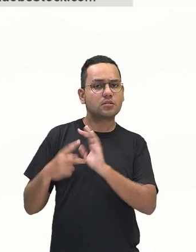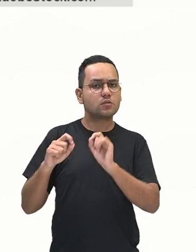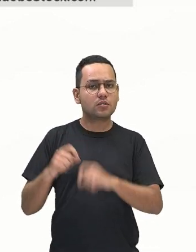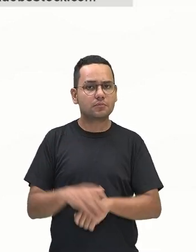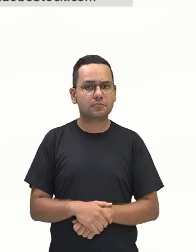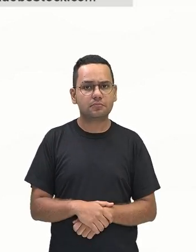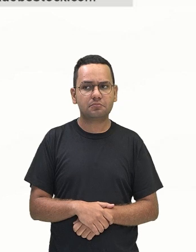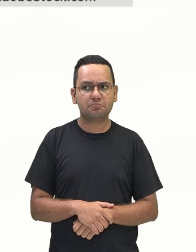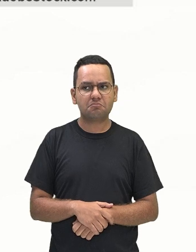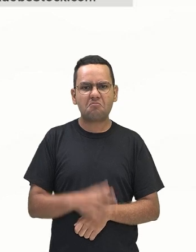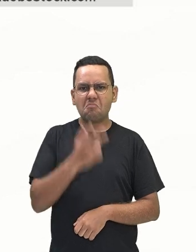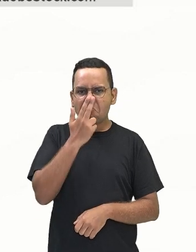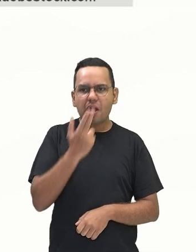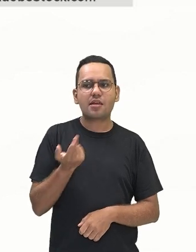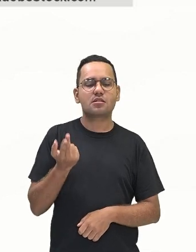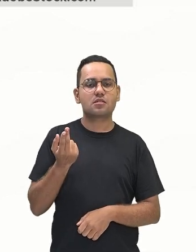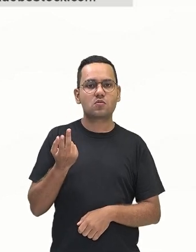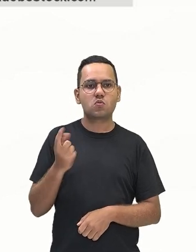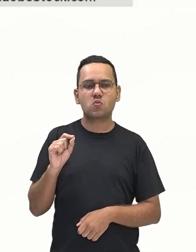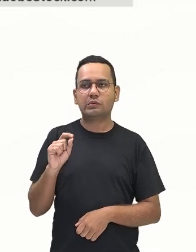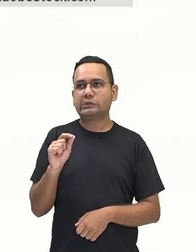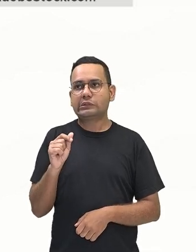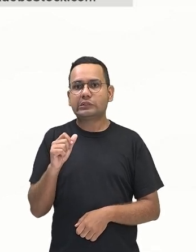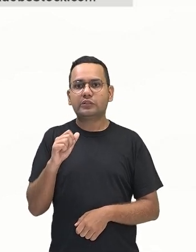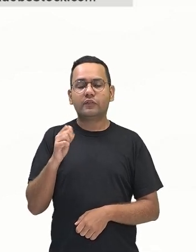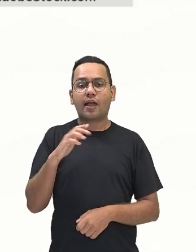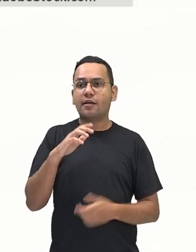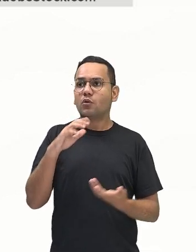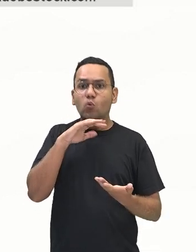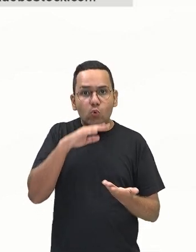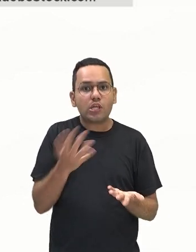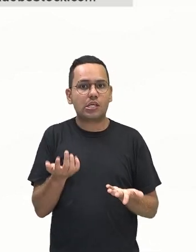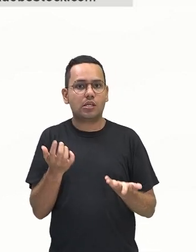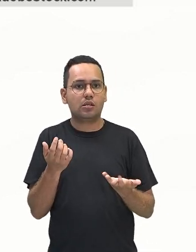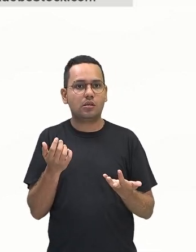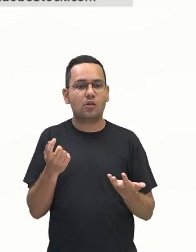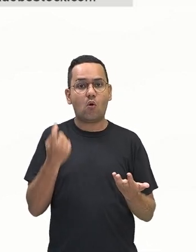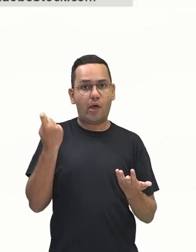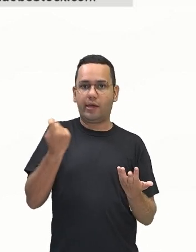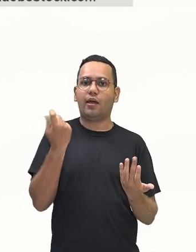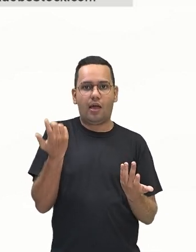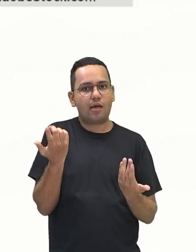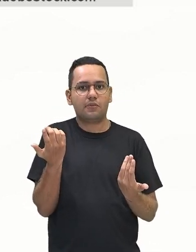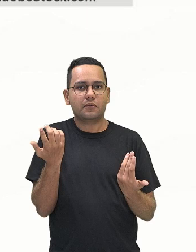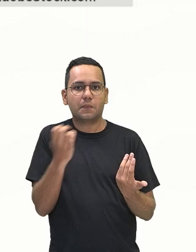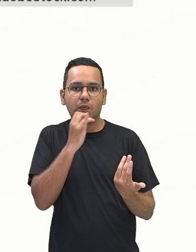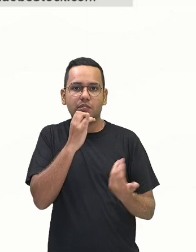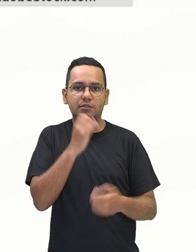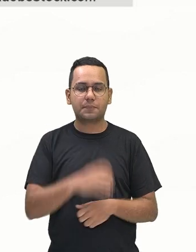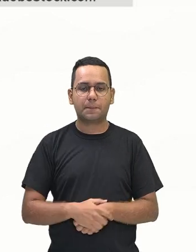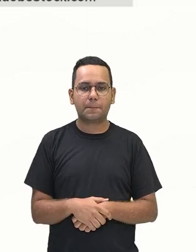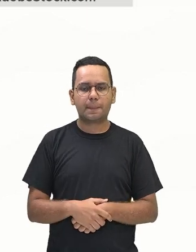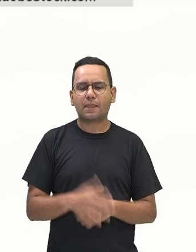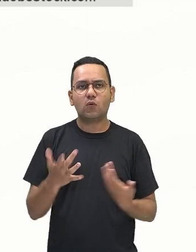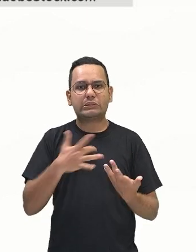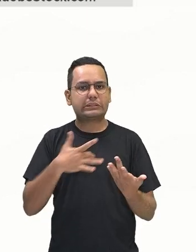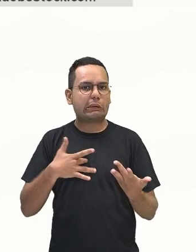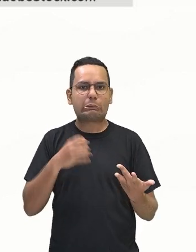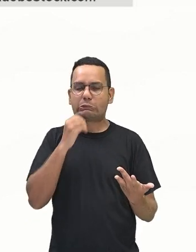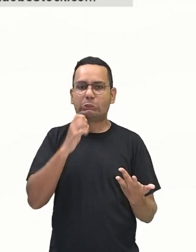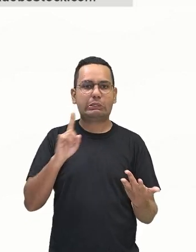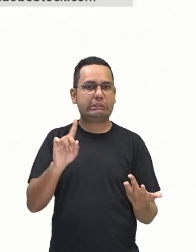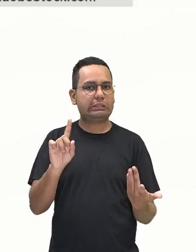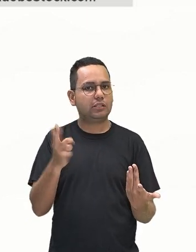até pior. Então já são situações mais graves, já são situações em que